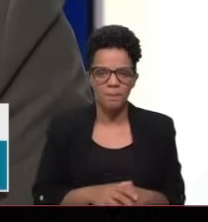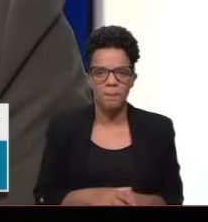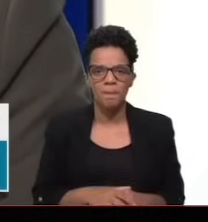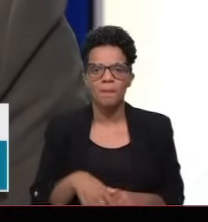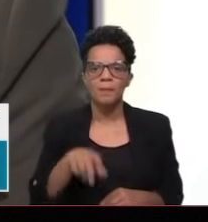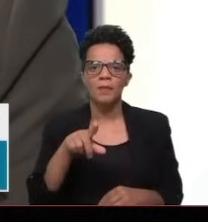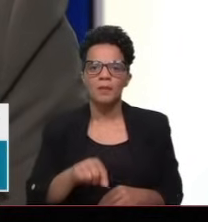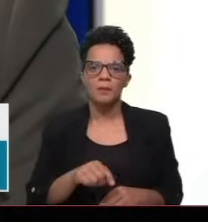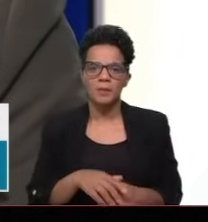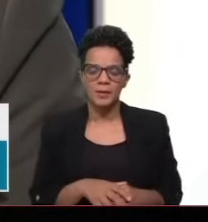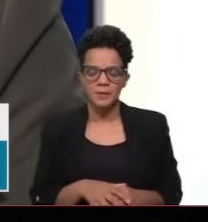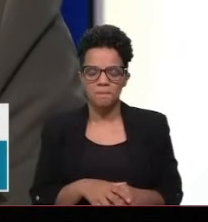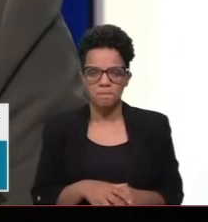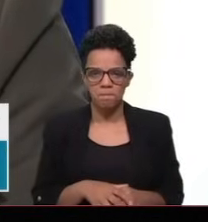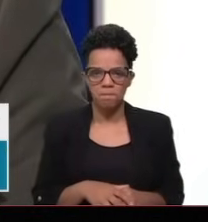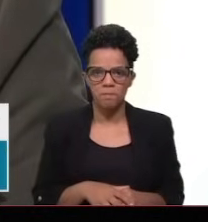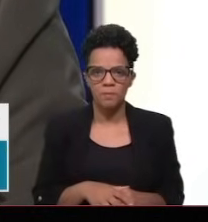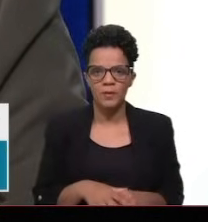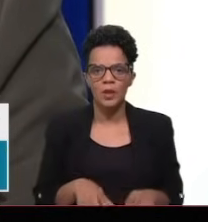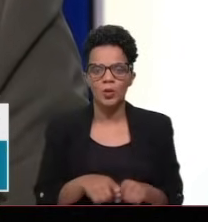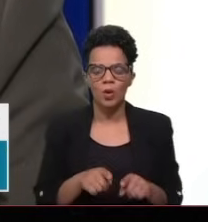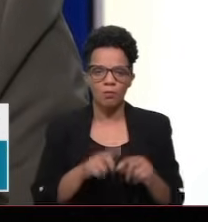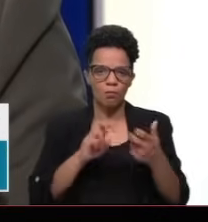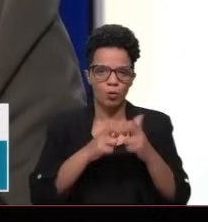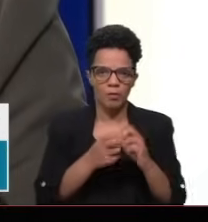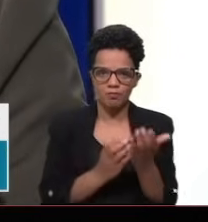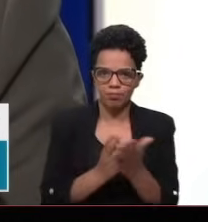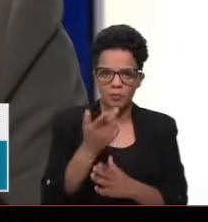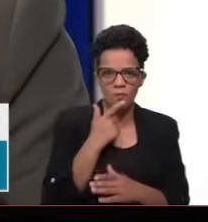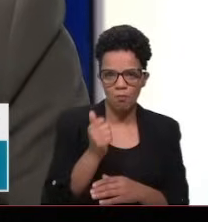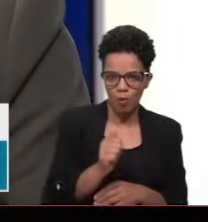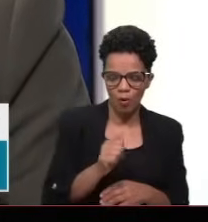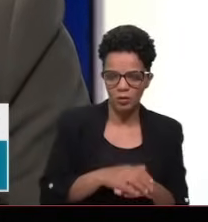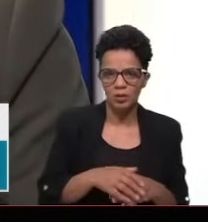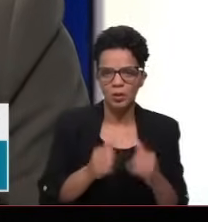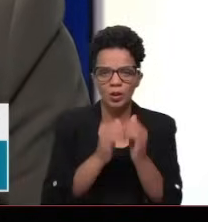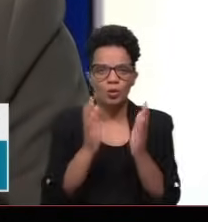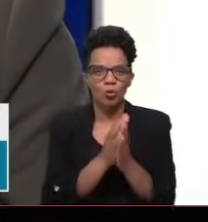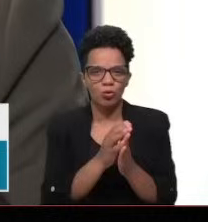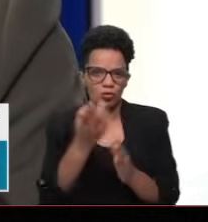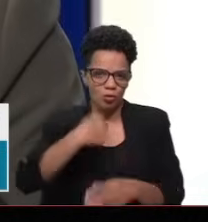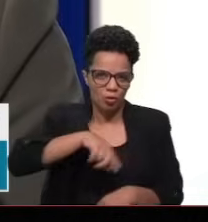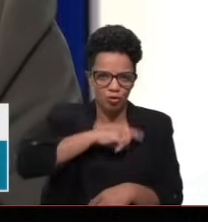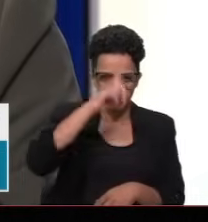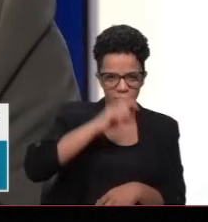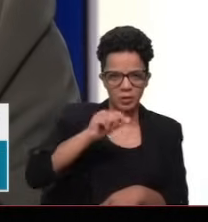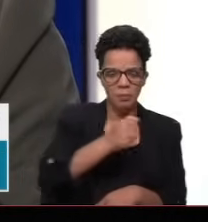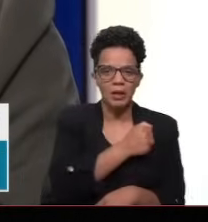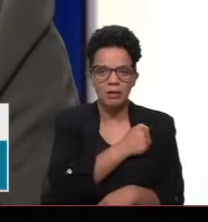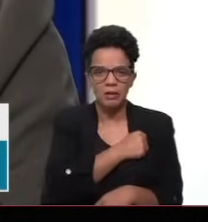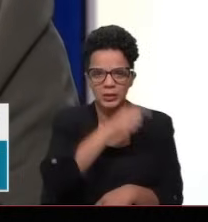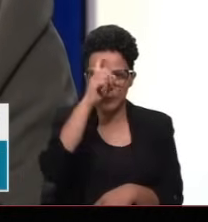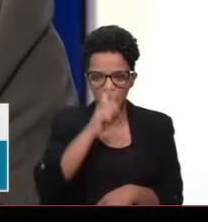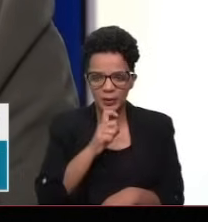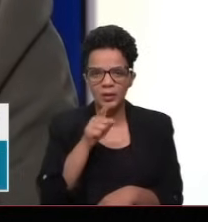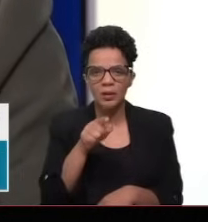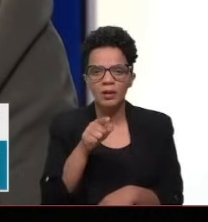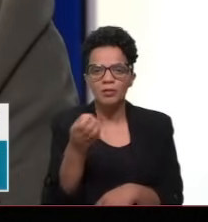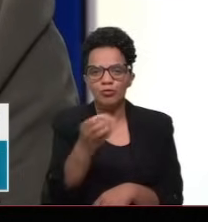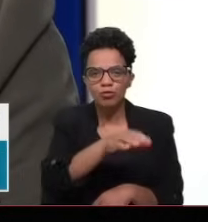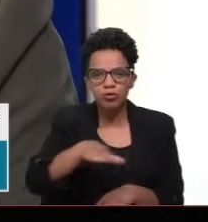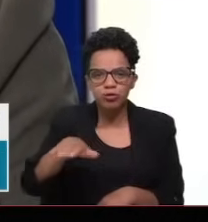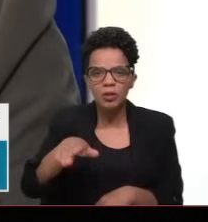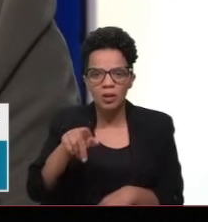também temos que olhar é para não podemos continuar neste flagelo todos nos lembramos e acho que toda a gente lá em casa se lembra da criança na praia